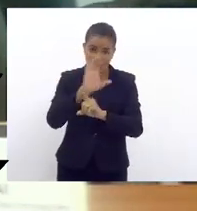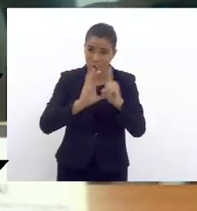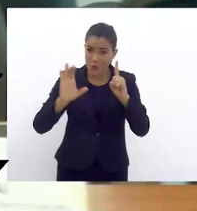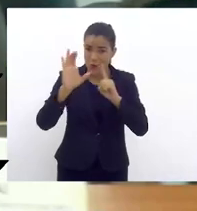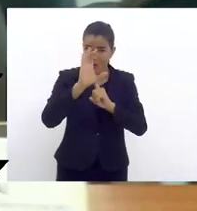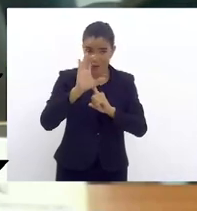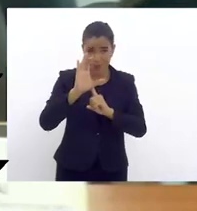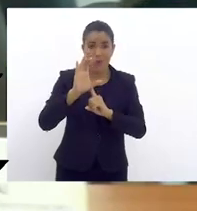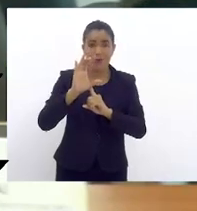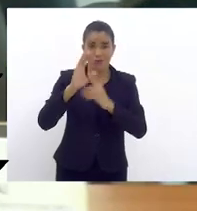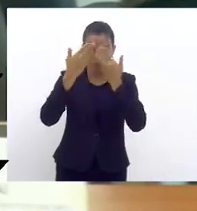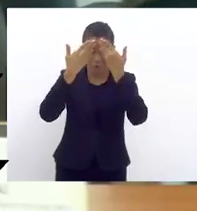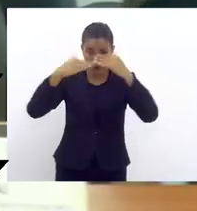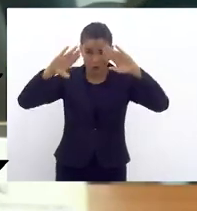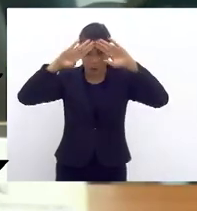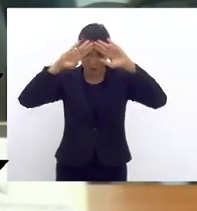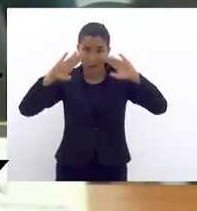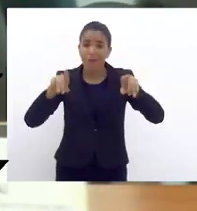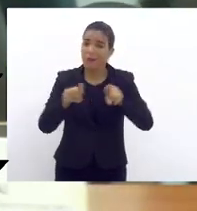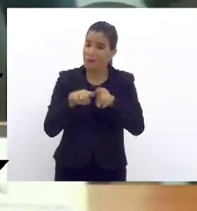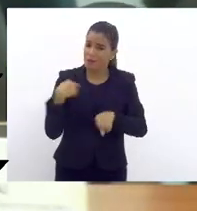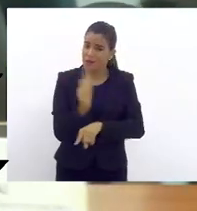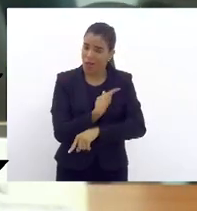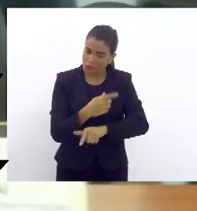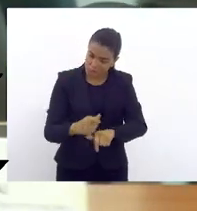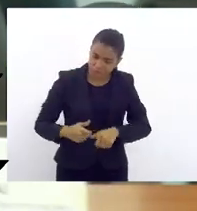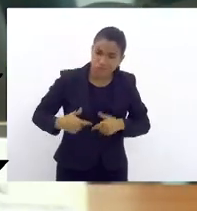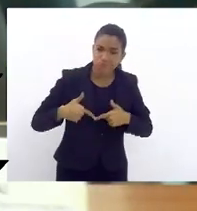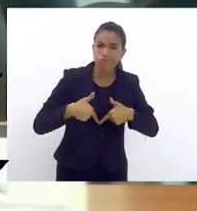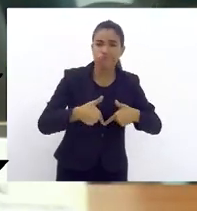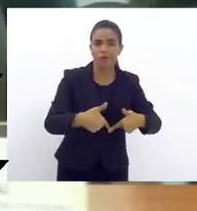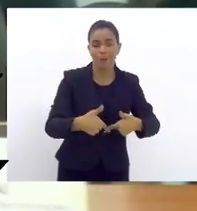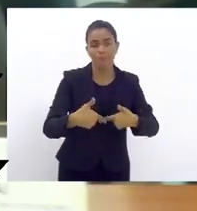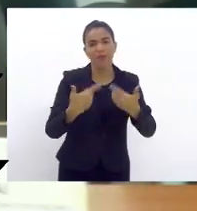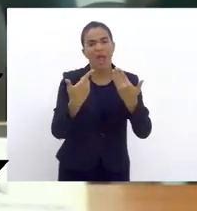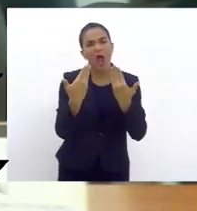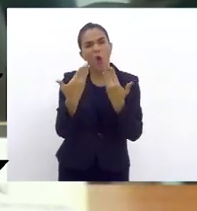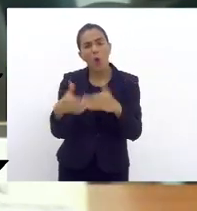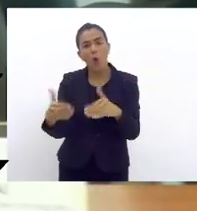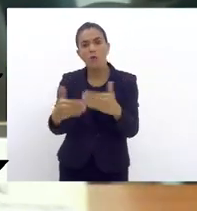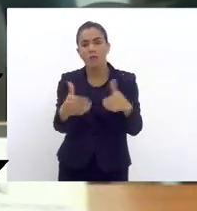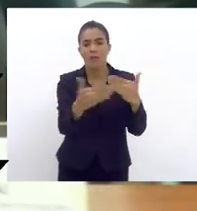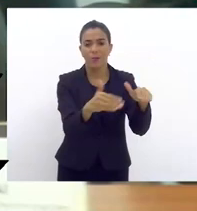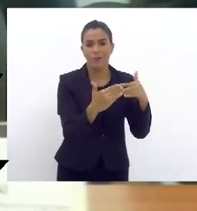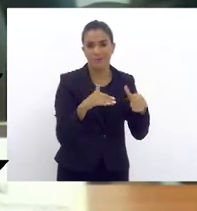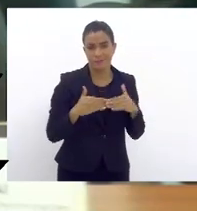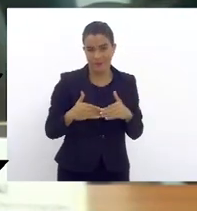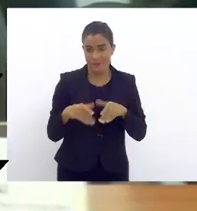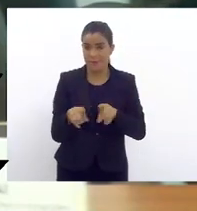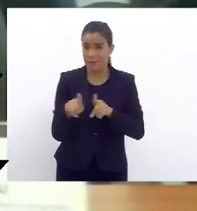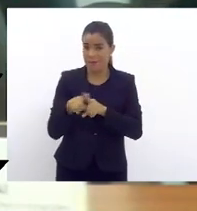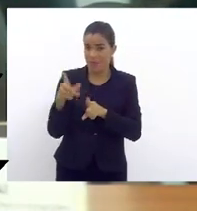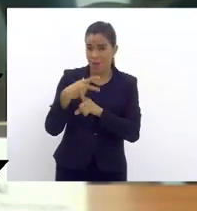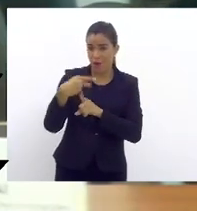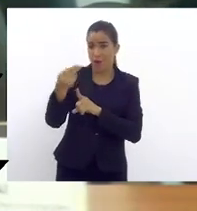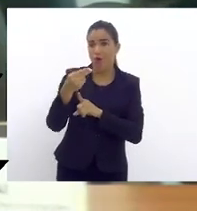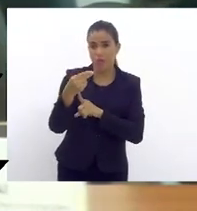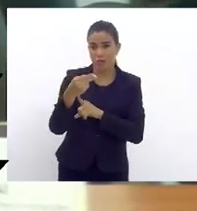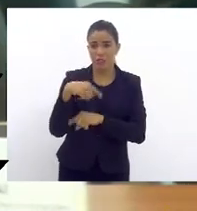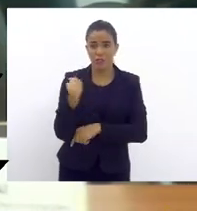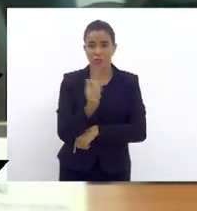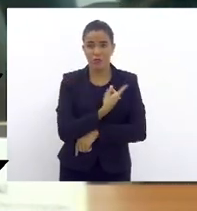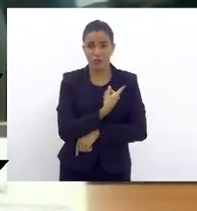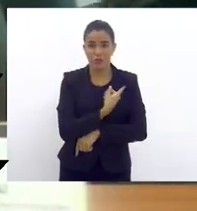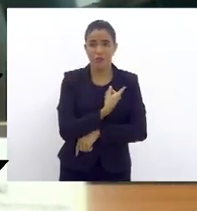dos oriçais é mas também é importante que nós avancemos no sentido de dar consequência a luta e as conquistas que nós